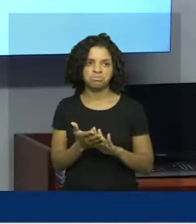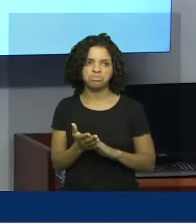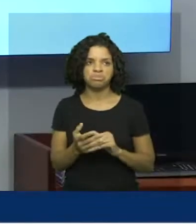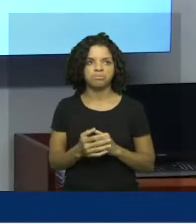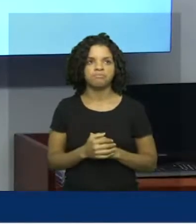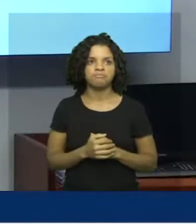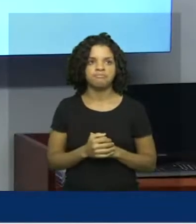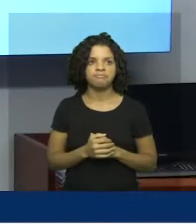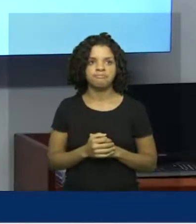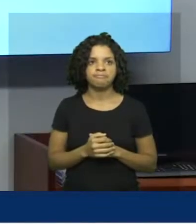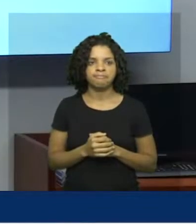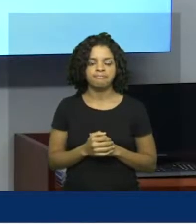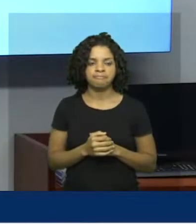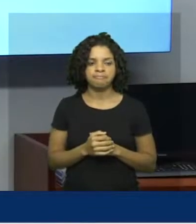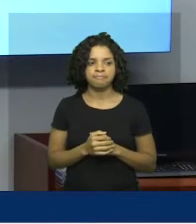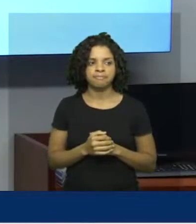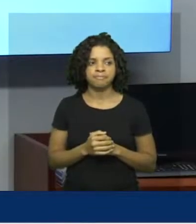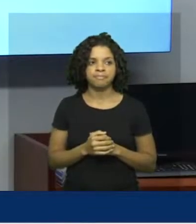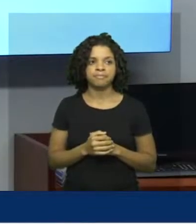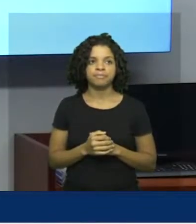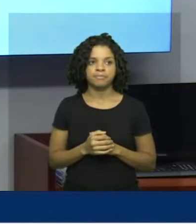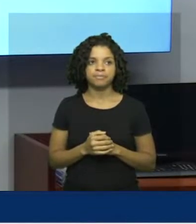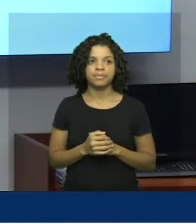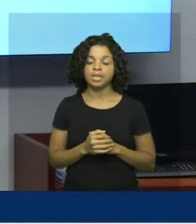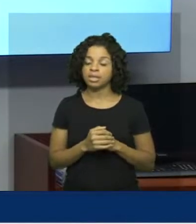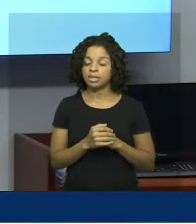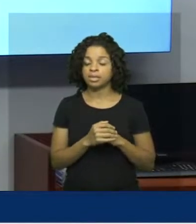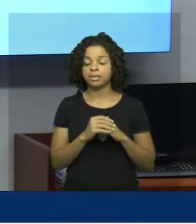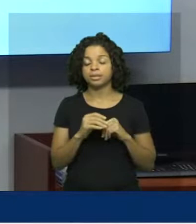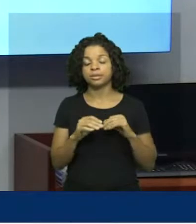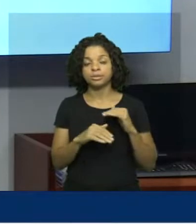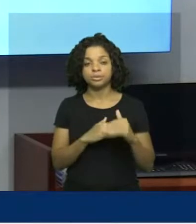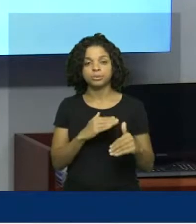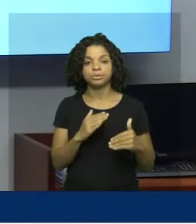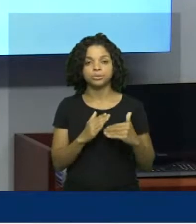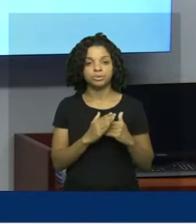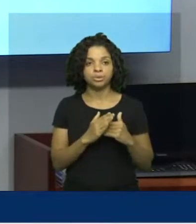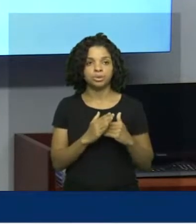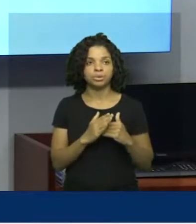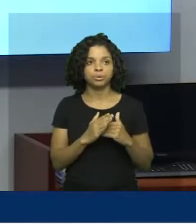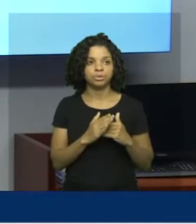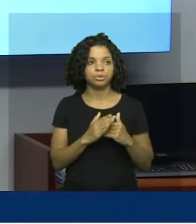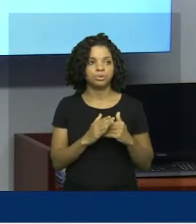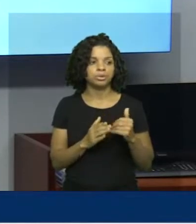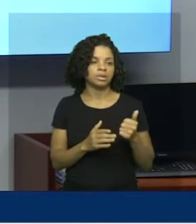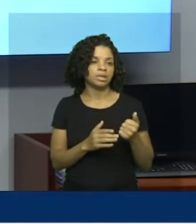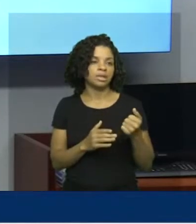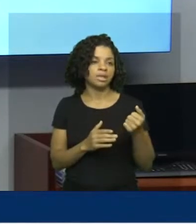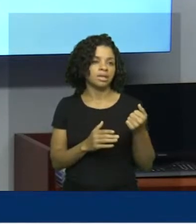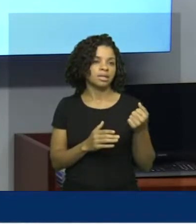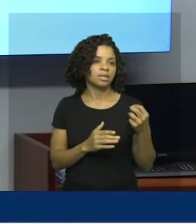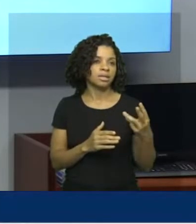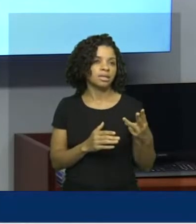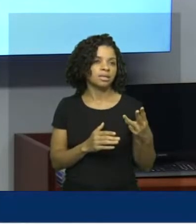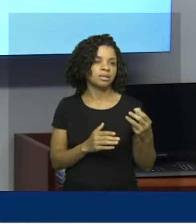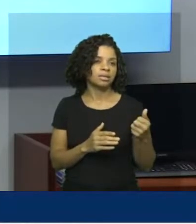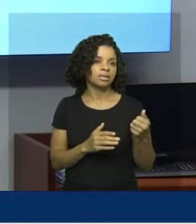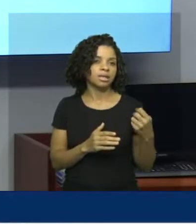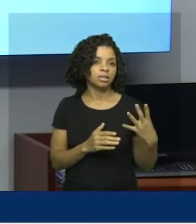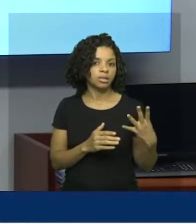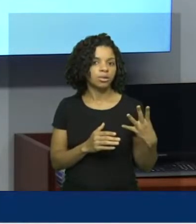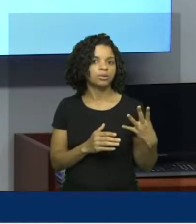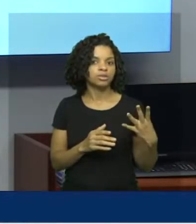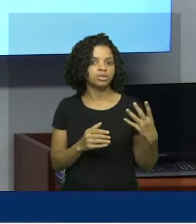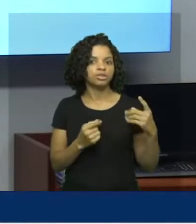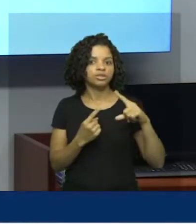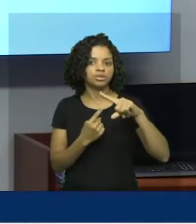favor. Assim como todos os outros demais 13, 14 tipos de síndrome de Ehlers-Danlos, não